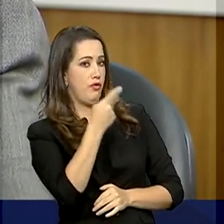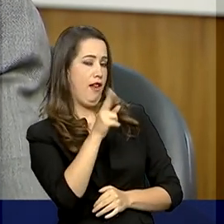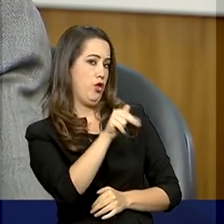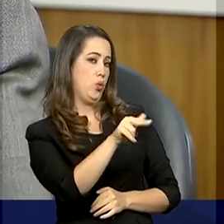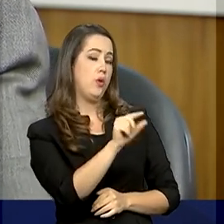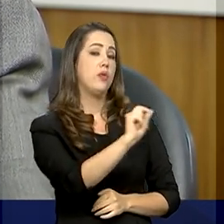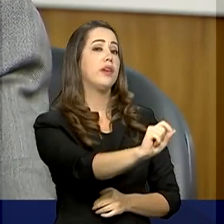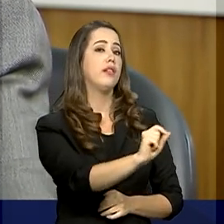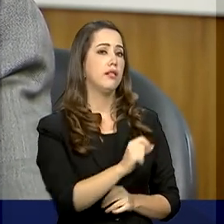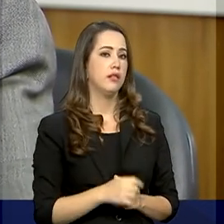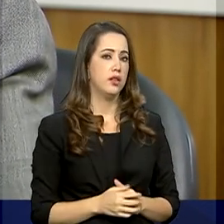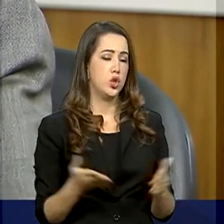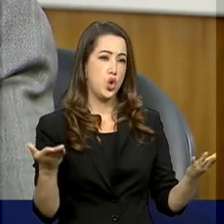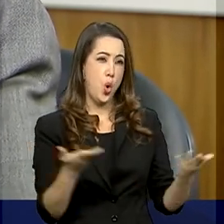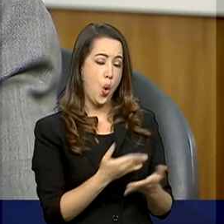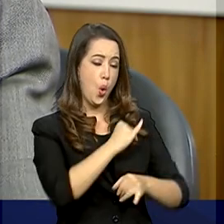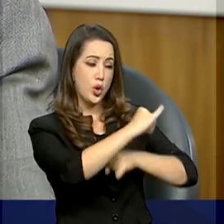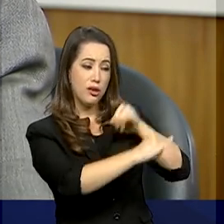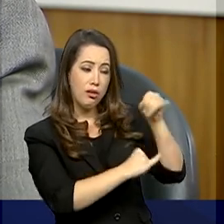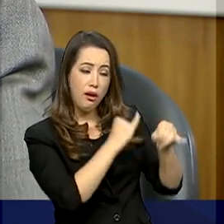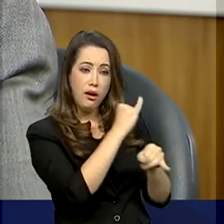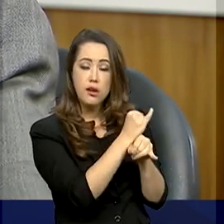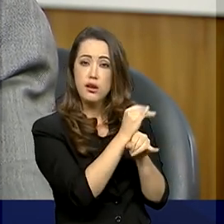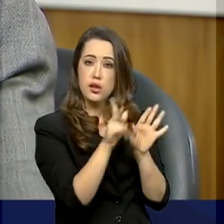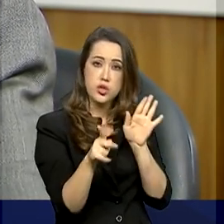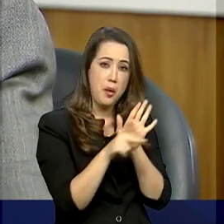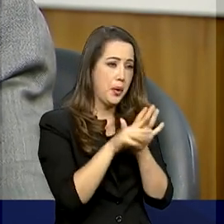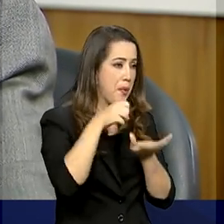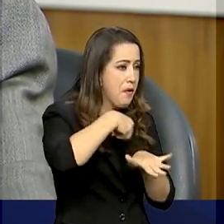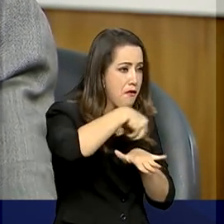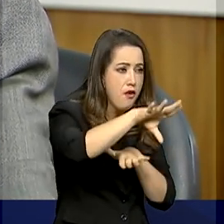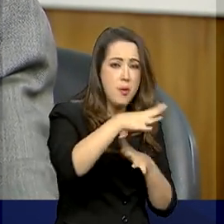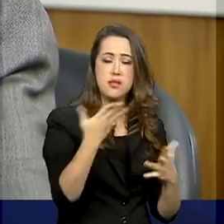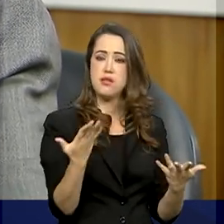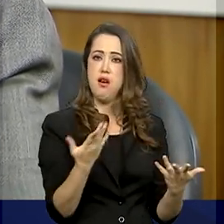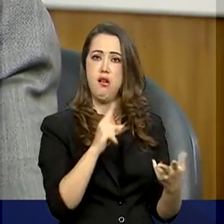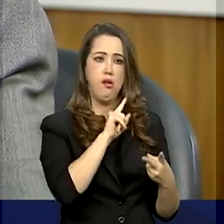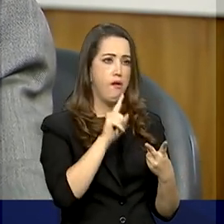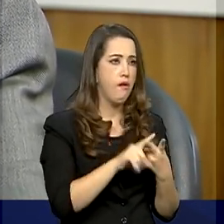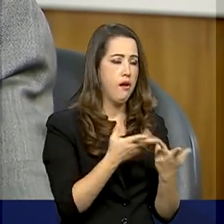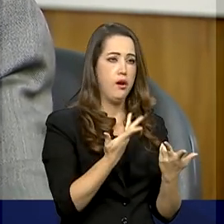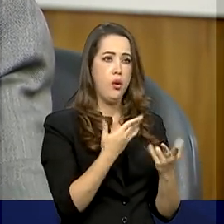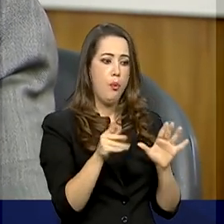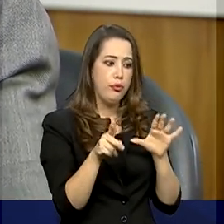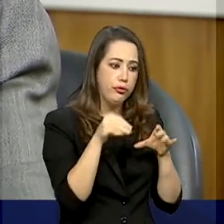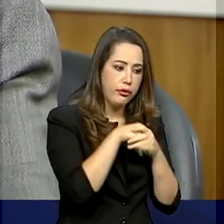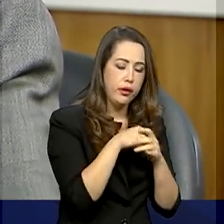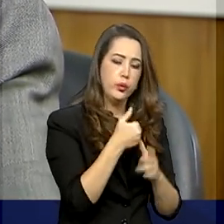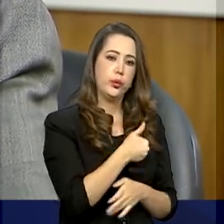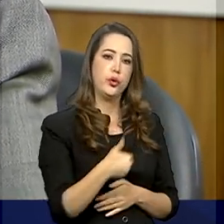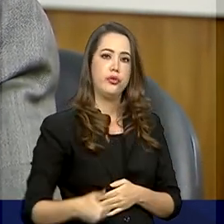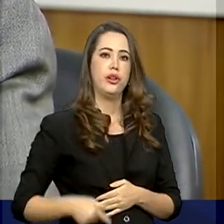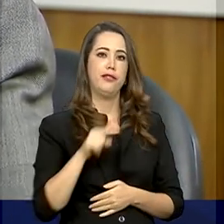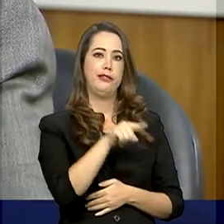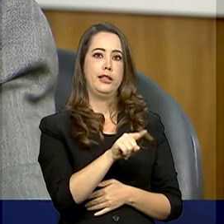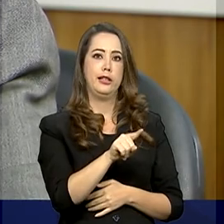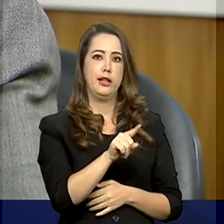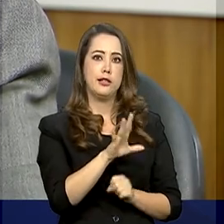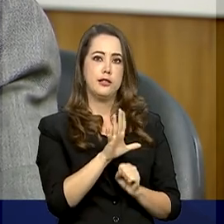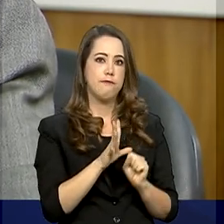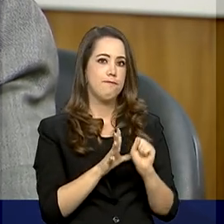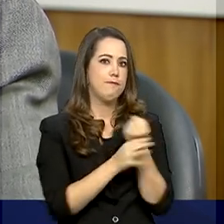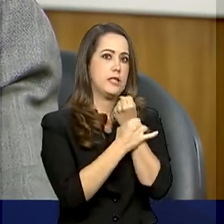rede de informação hoje na rede própria rede de notícias da própria estrutura do governo que ela é inviolável